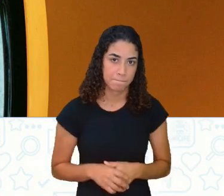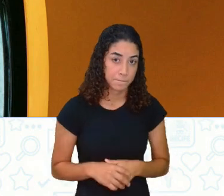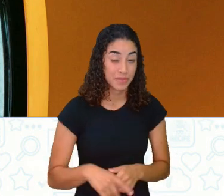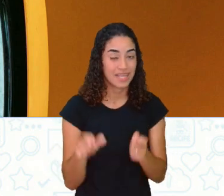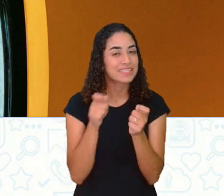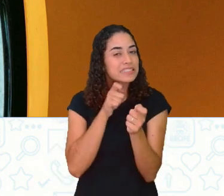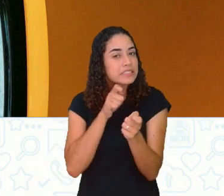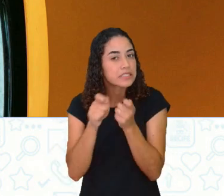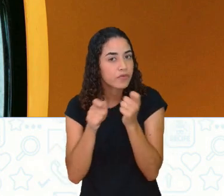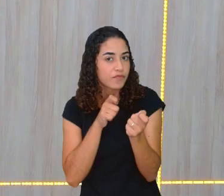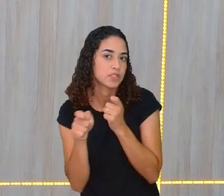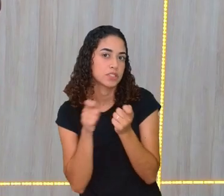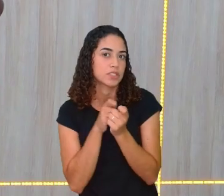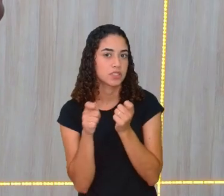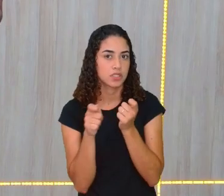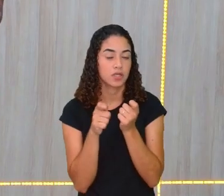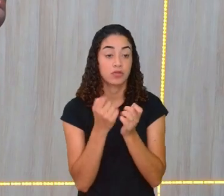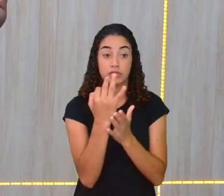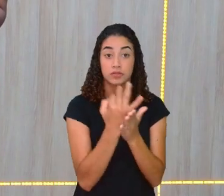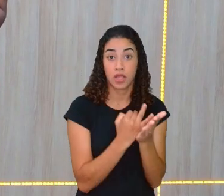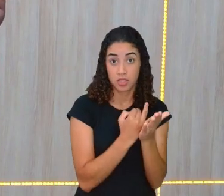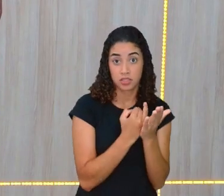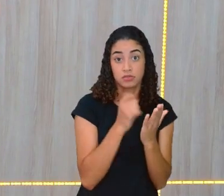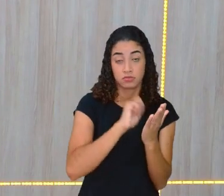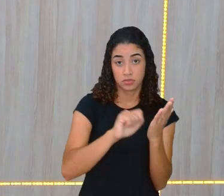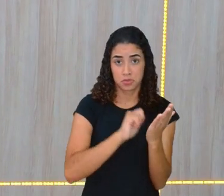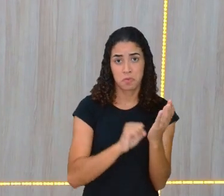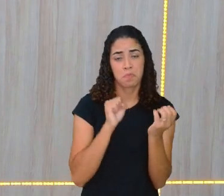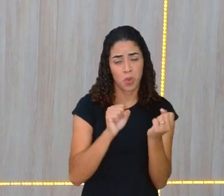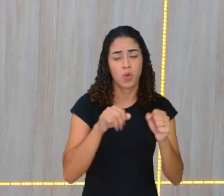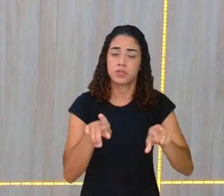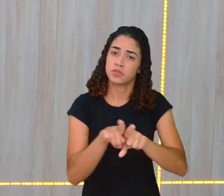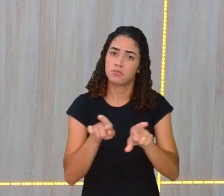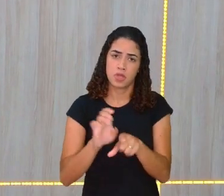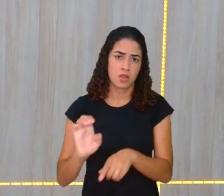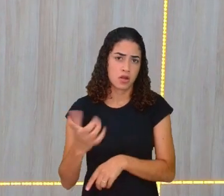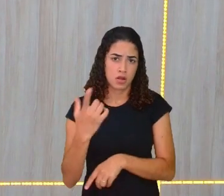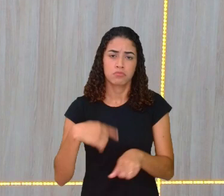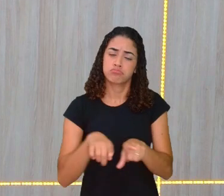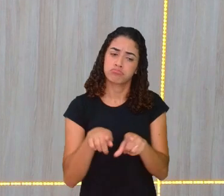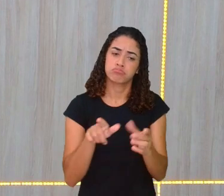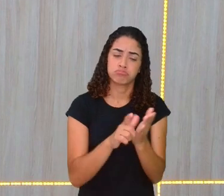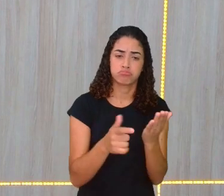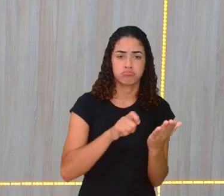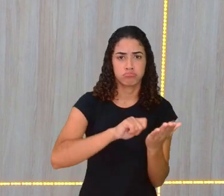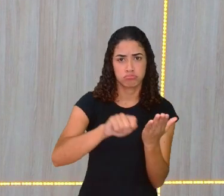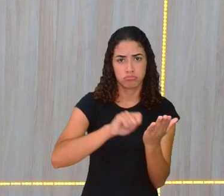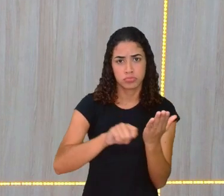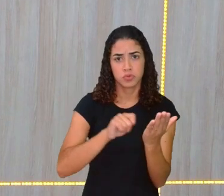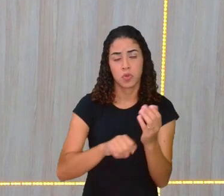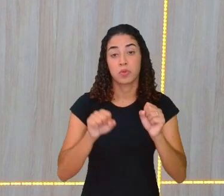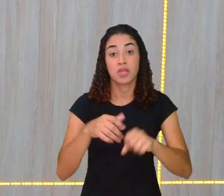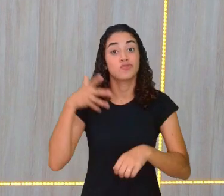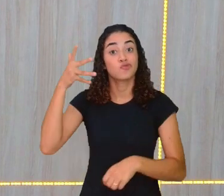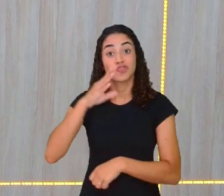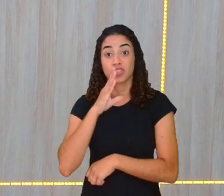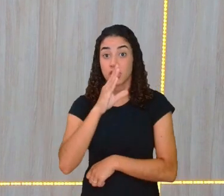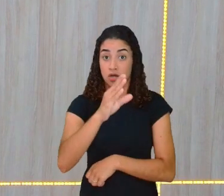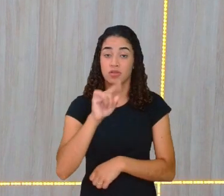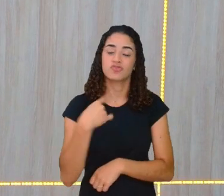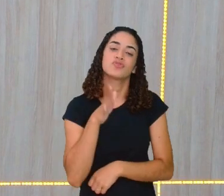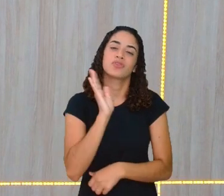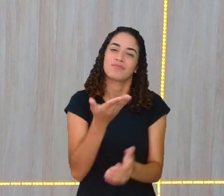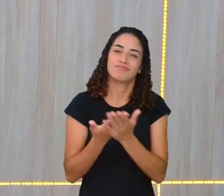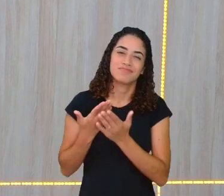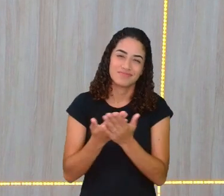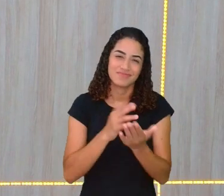As entrevistas que num texto escrito podem ser feitas também, claro, e são transcritas usando o discurso direto, a gente já viu também isso várias